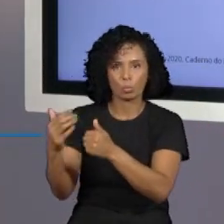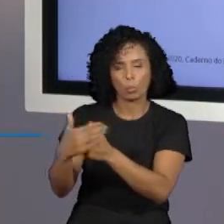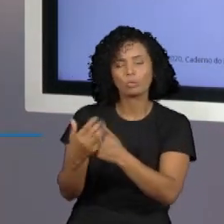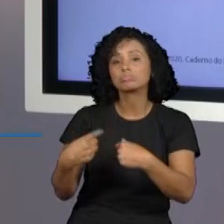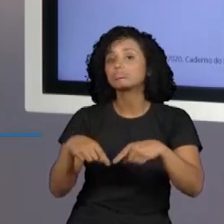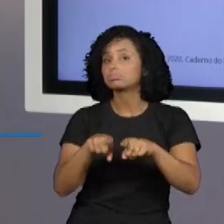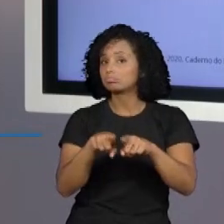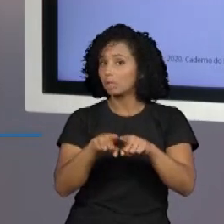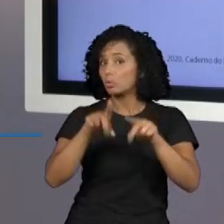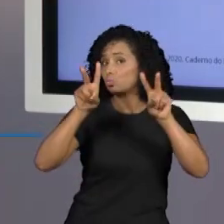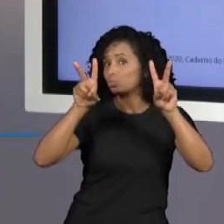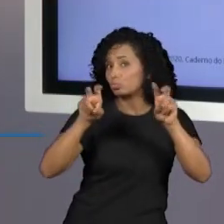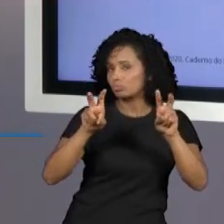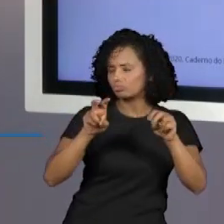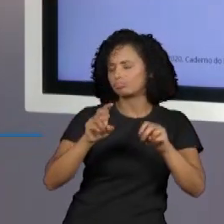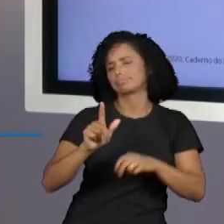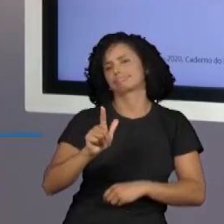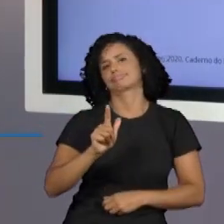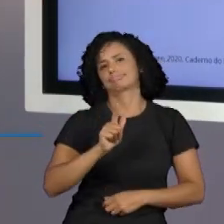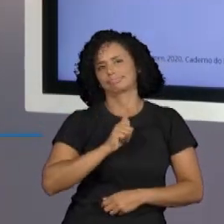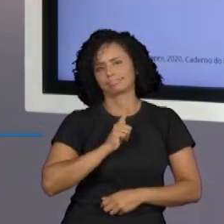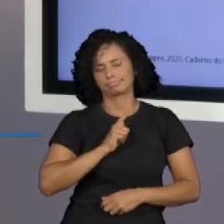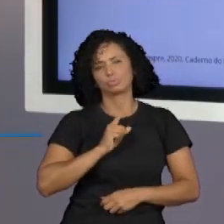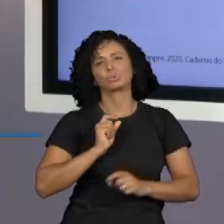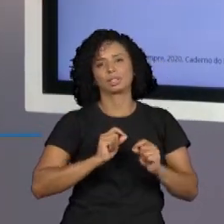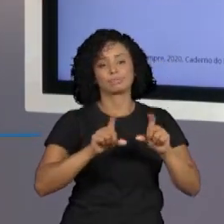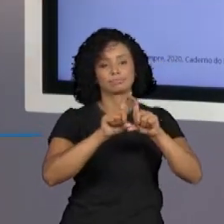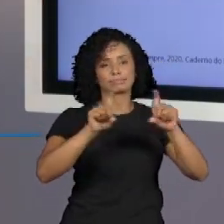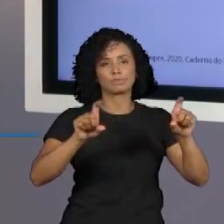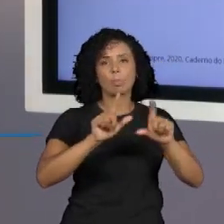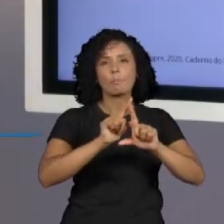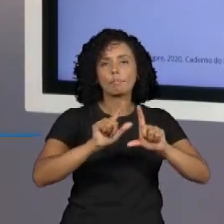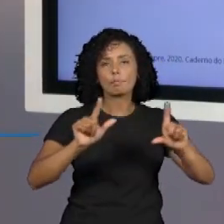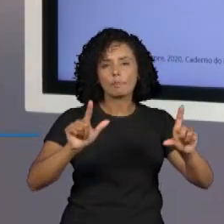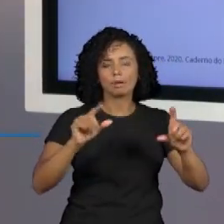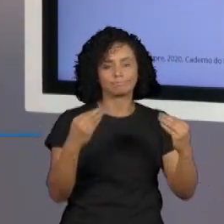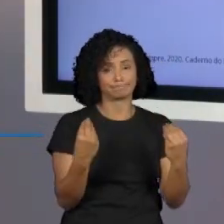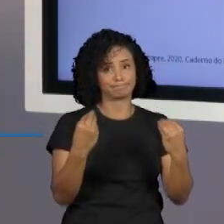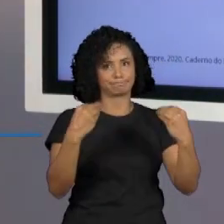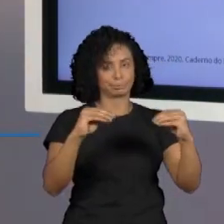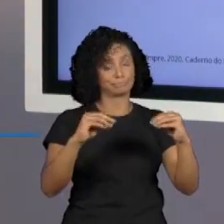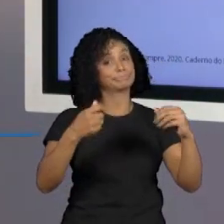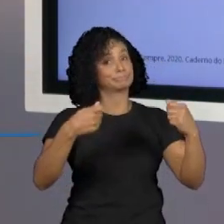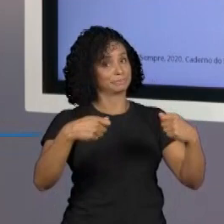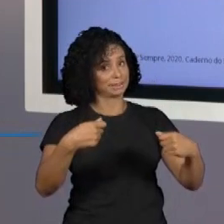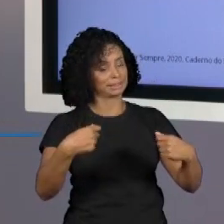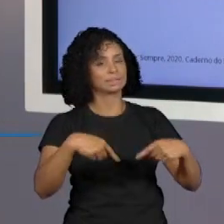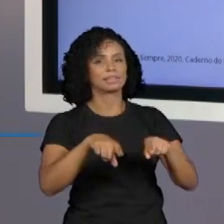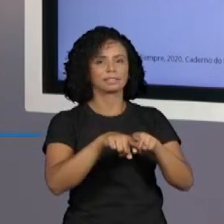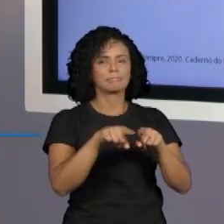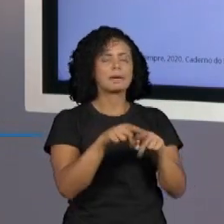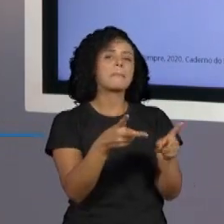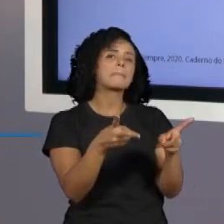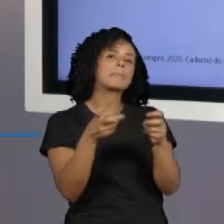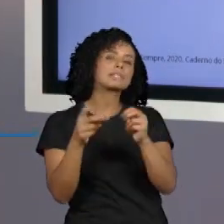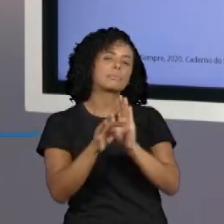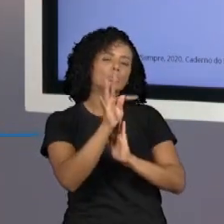parte importante de qualquer título. Observamos também que nesse tipo de texto, ele traz